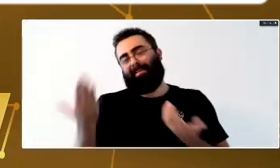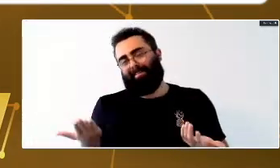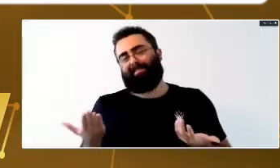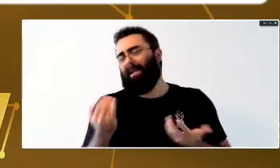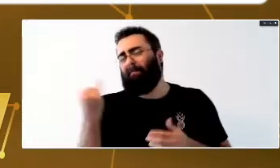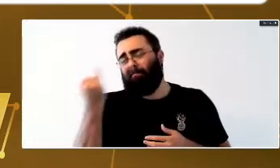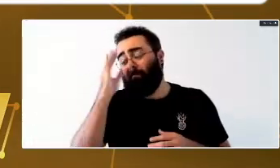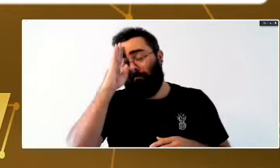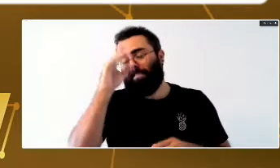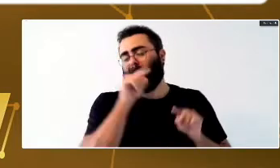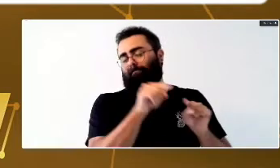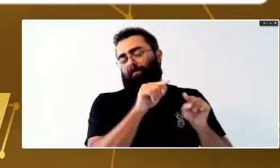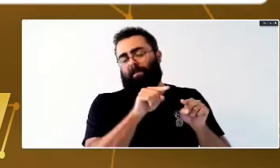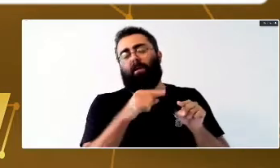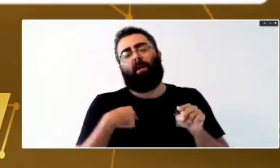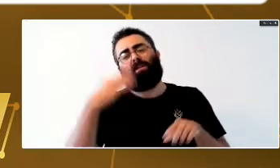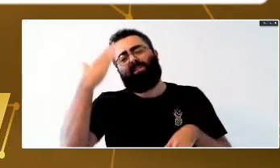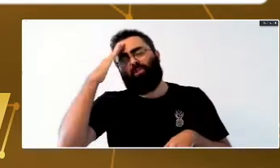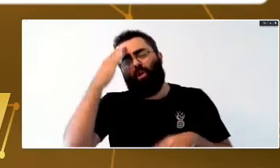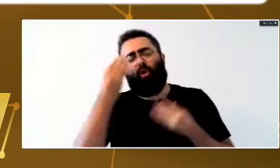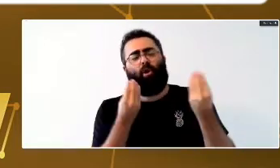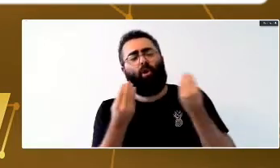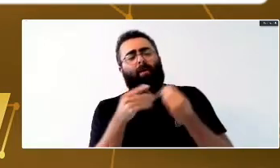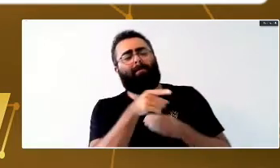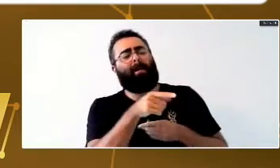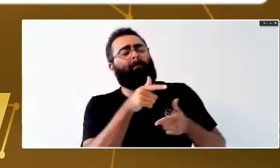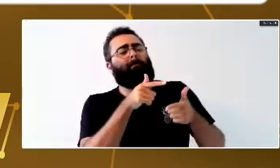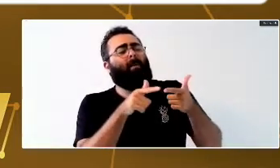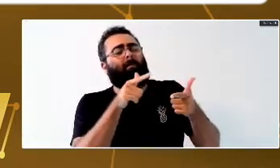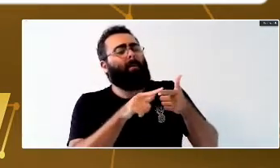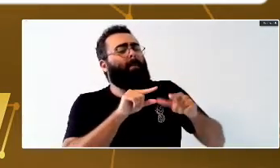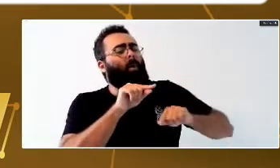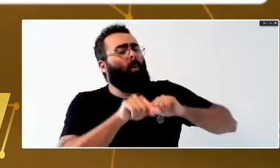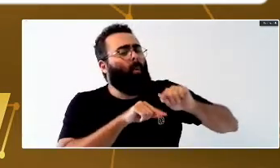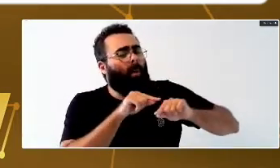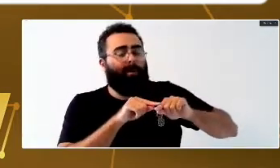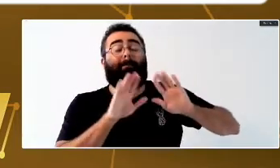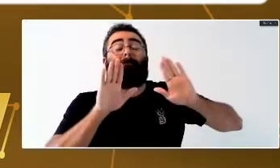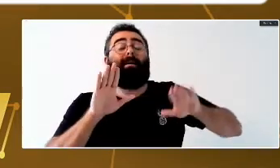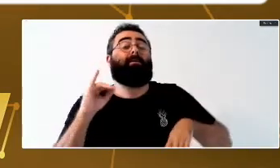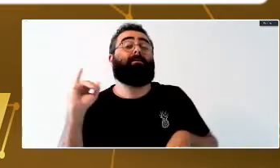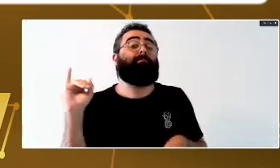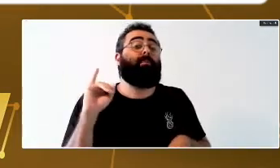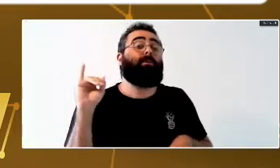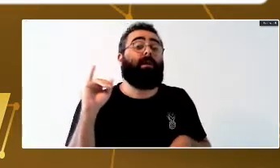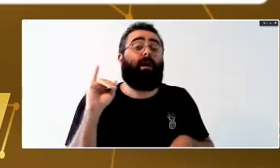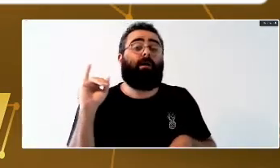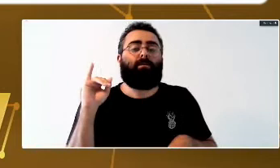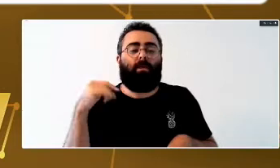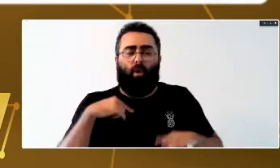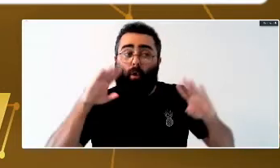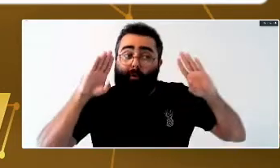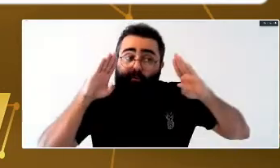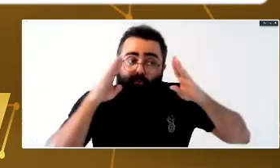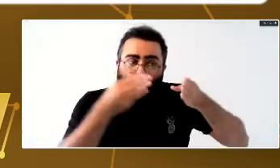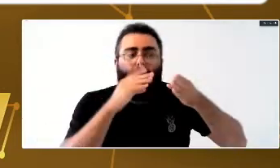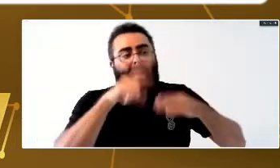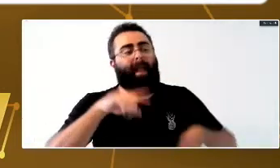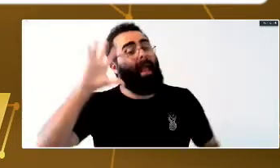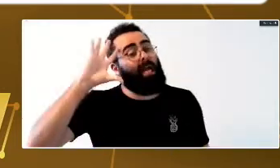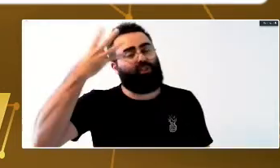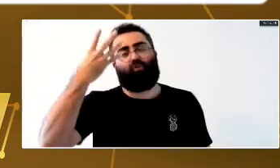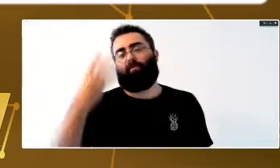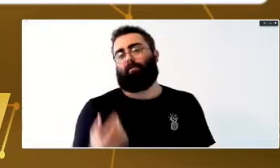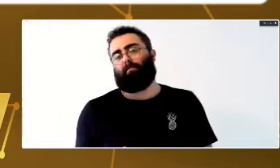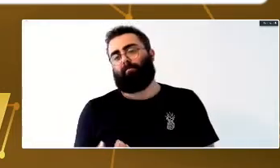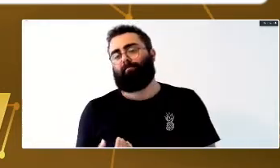um entendimento do problema, porém ele foca sempre na solução. O sistema de informação geográfica, a